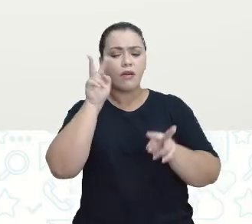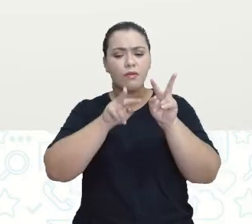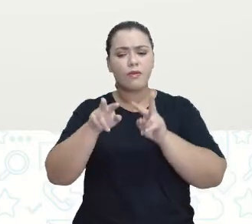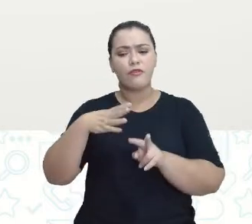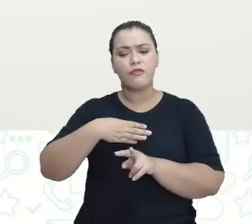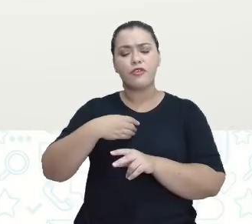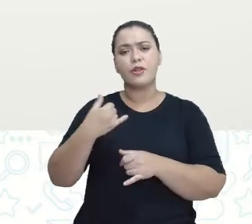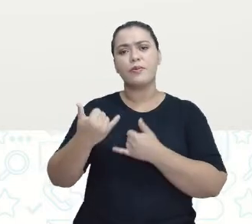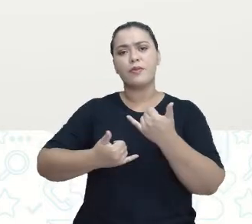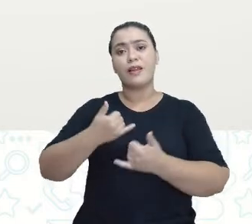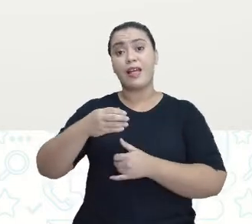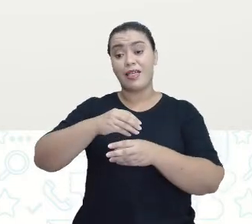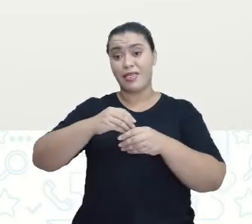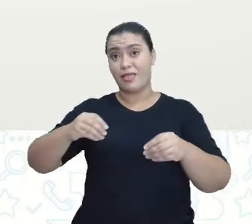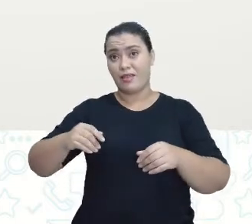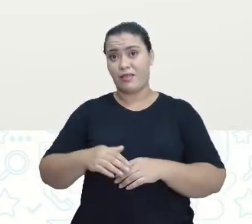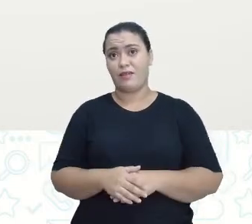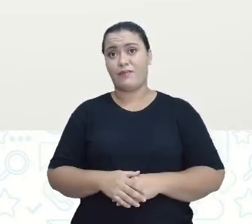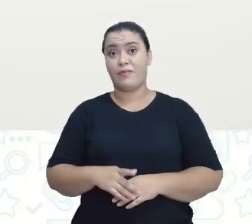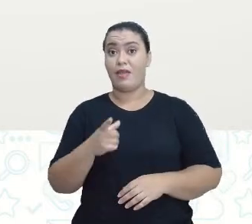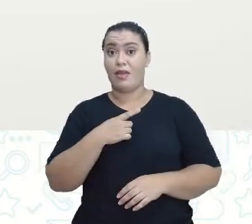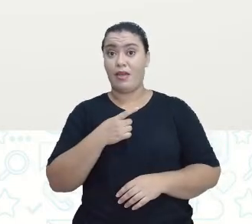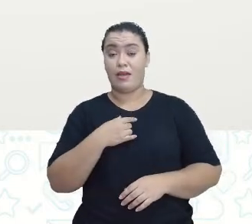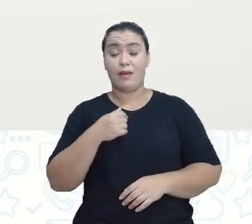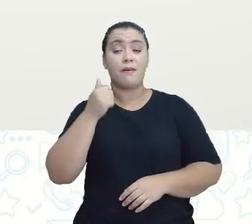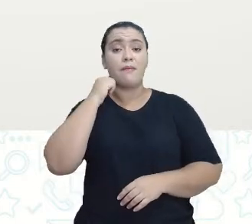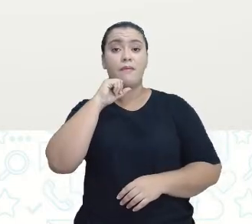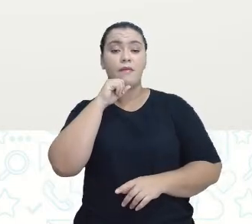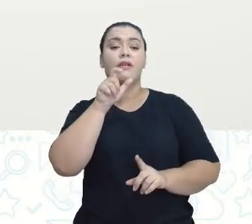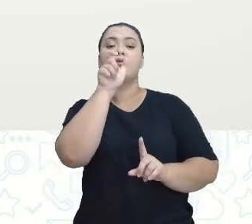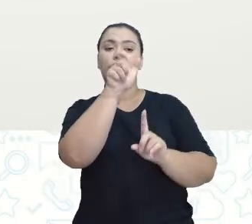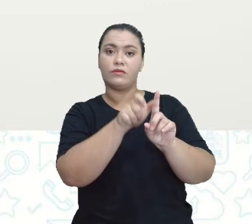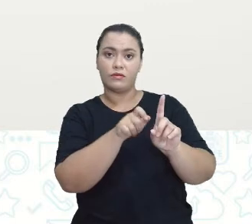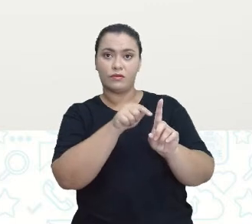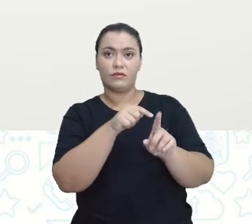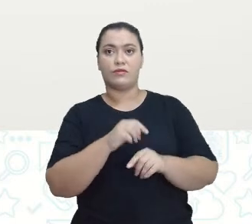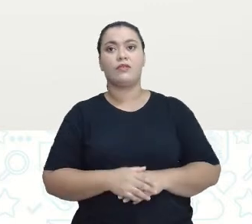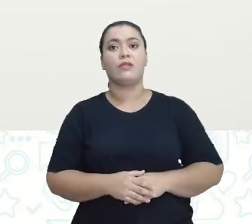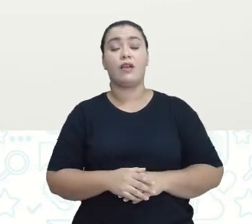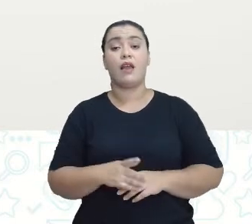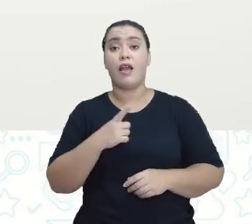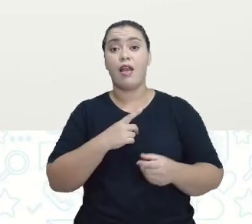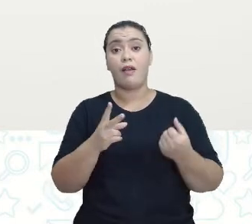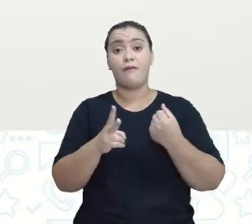areia. Aqui eu tenho o quê? Eu tenho a mãe, que é o sujeito, eu tenho um